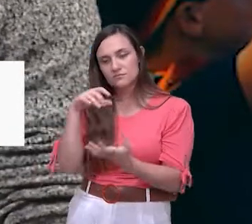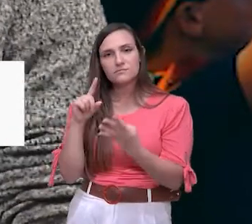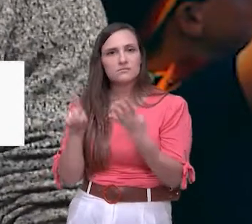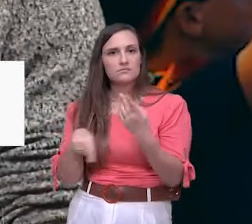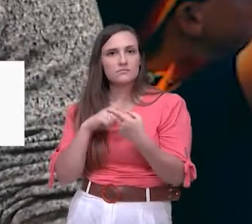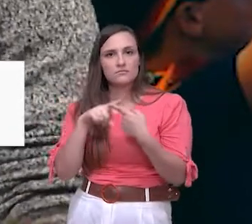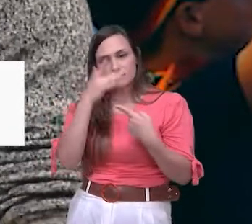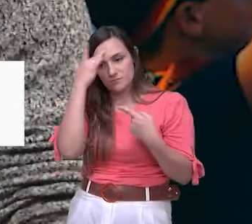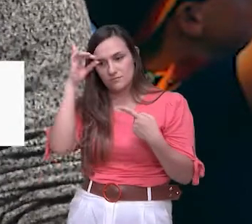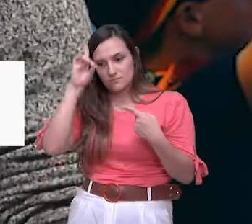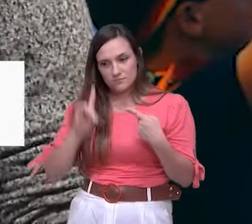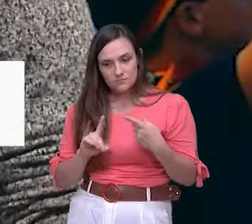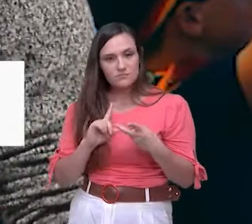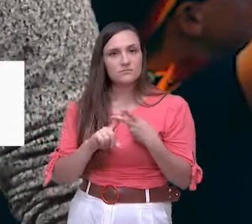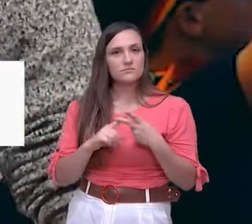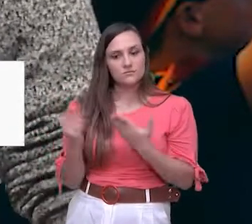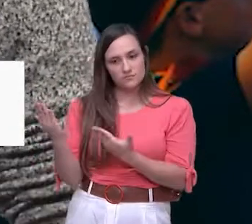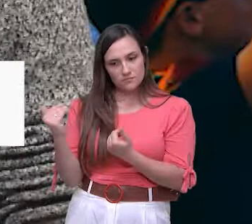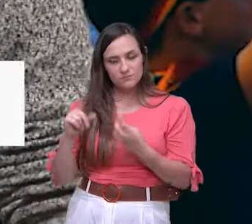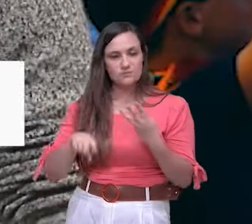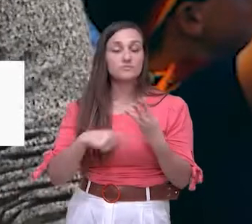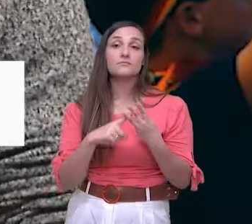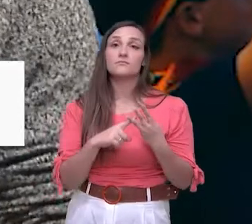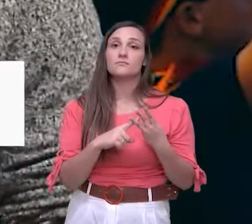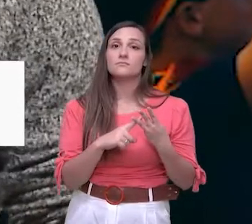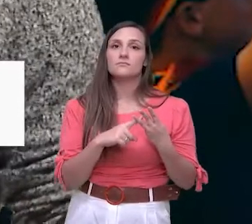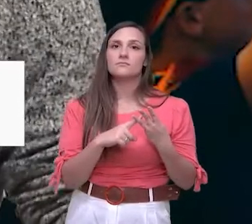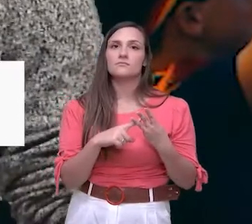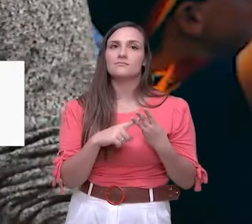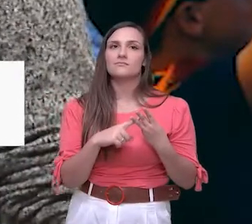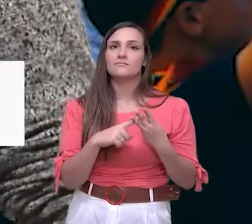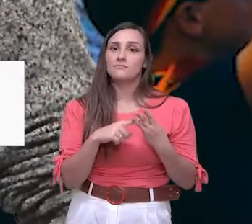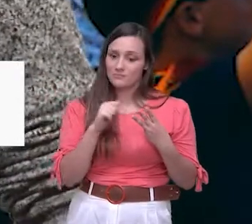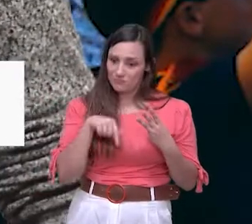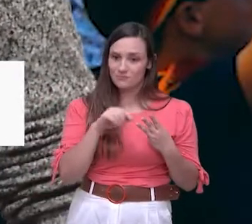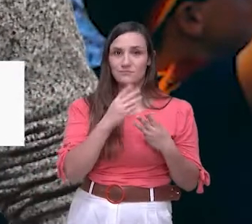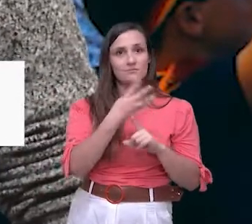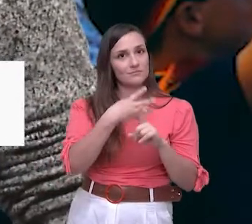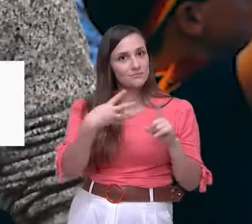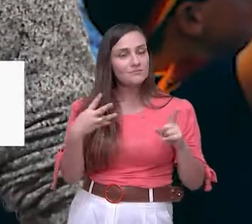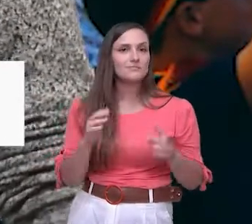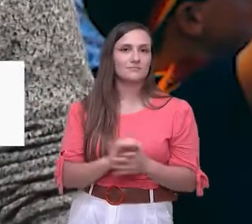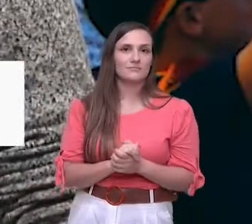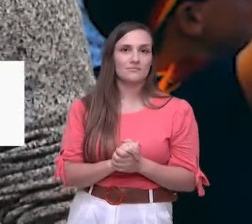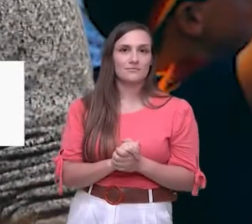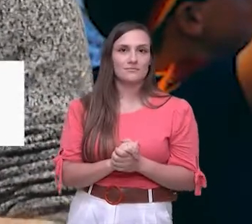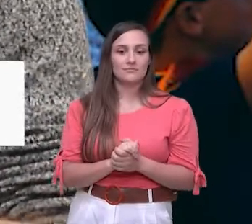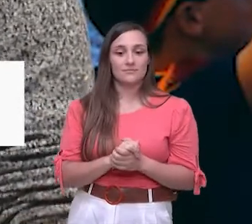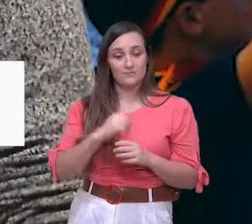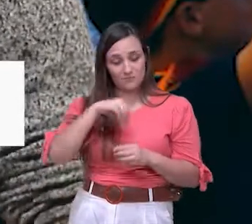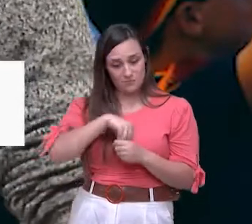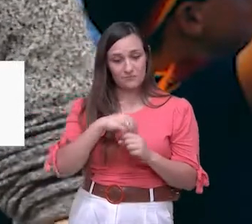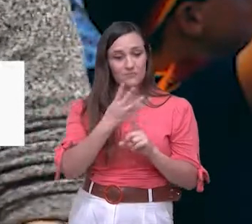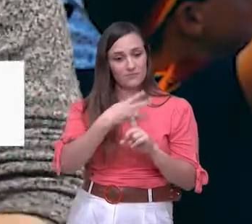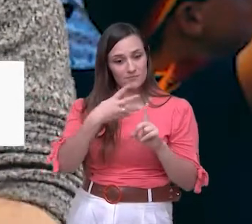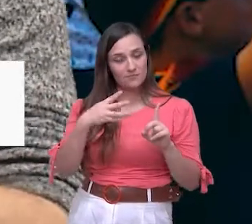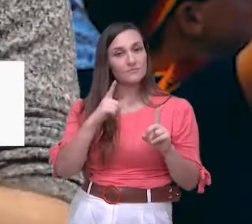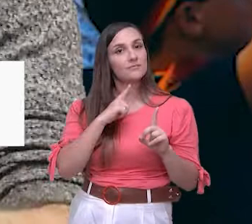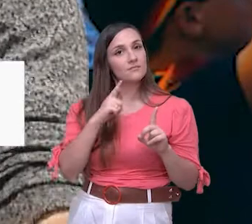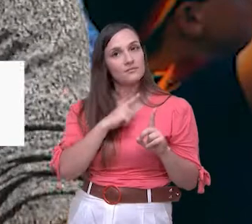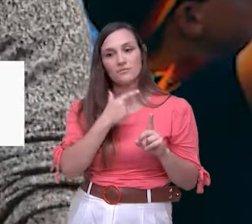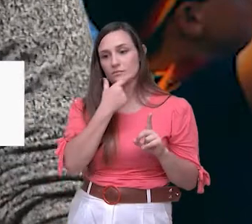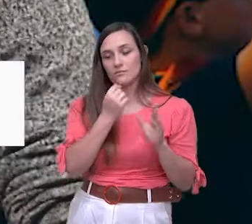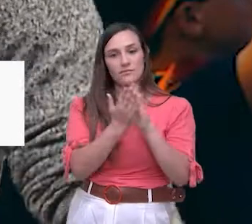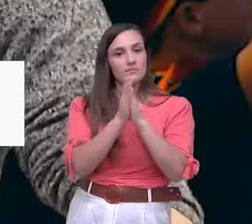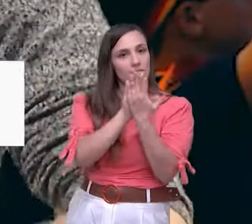idosa da pessoa com deficiência dos jovens Comunitária nós da LGBT dentro da própria LGBT